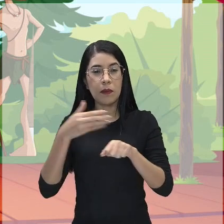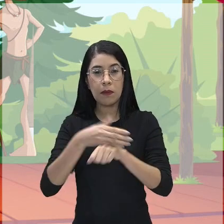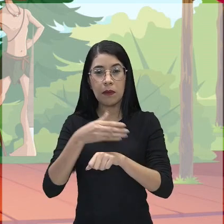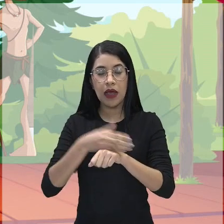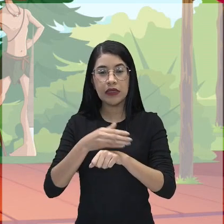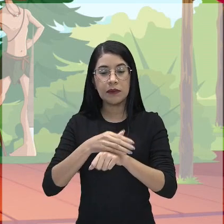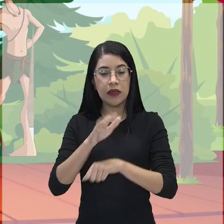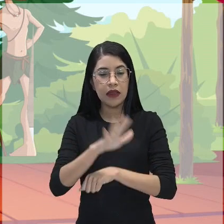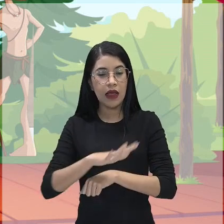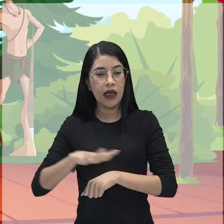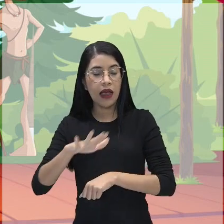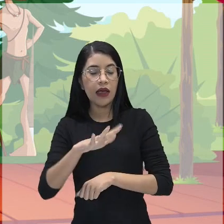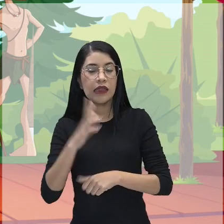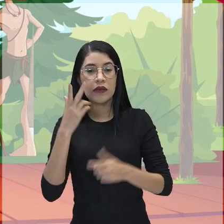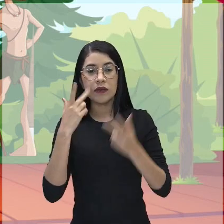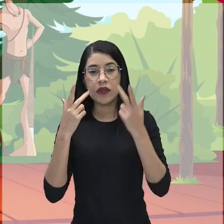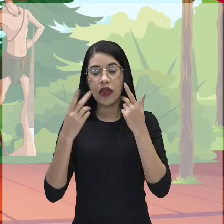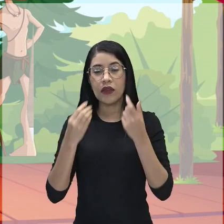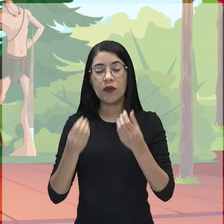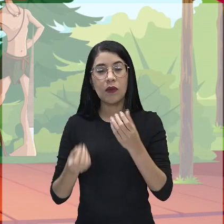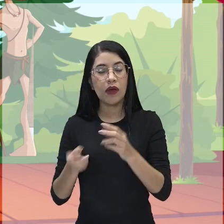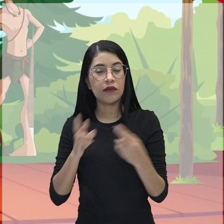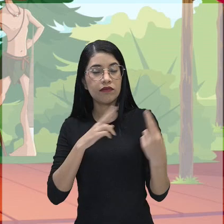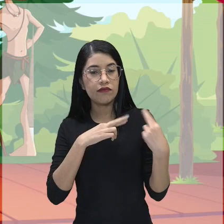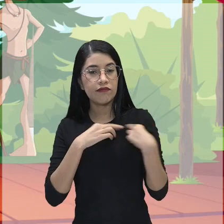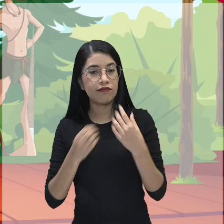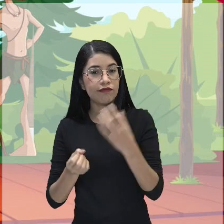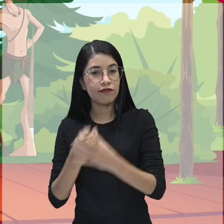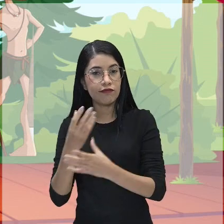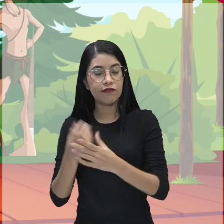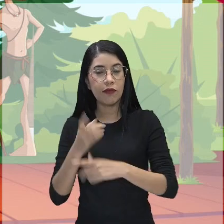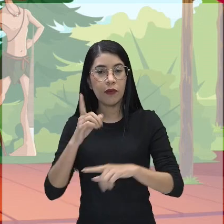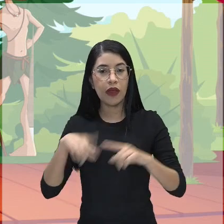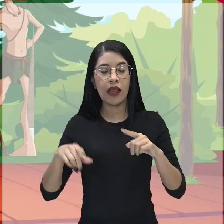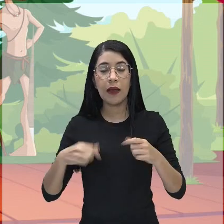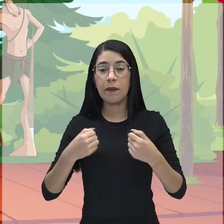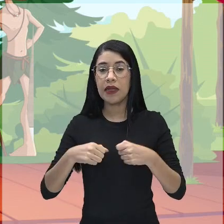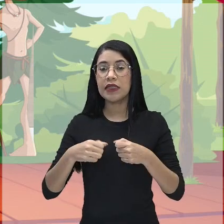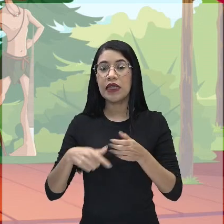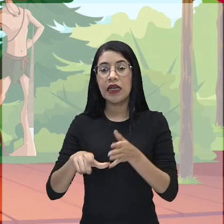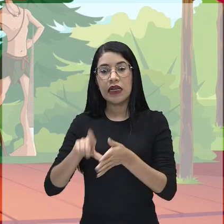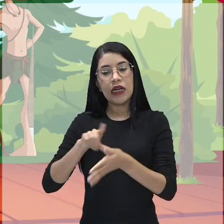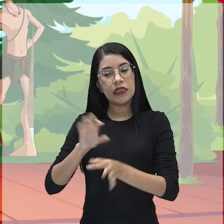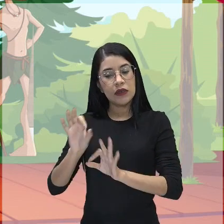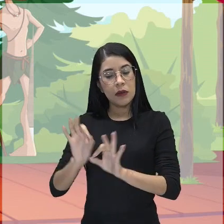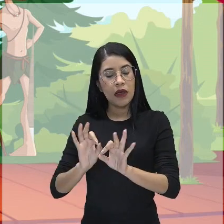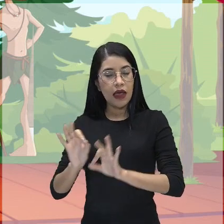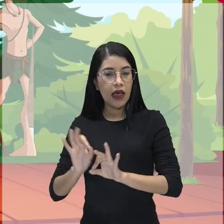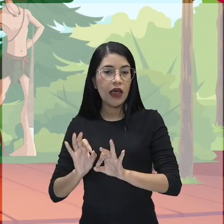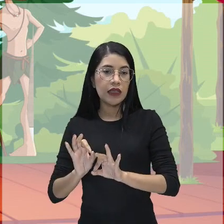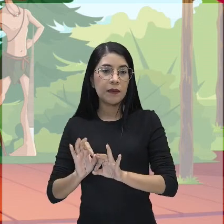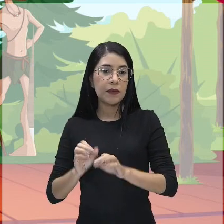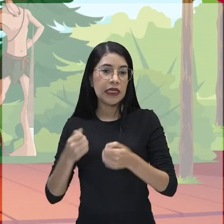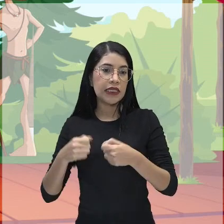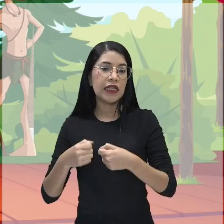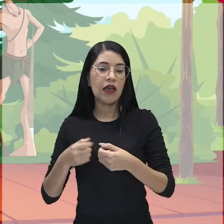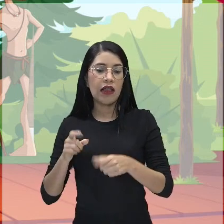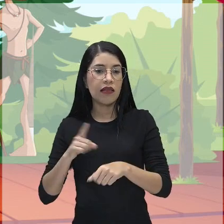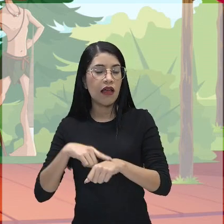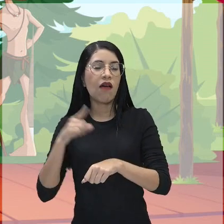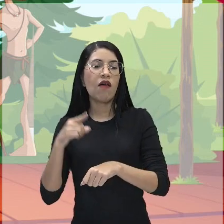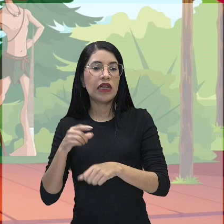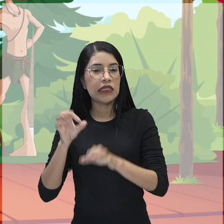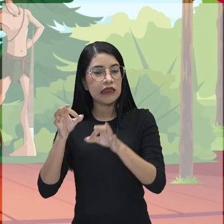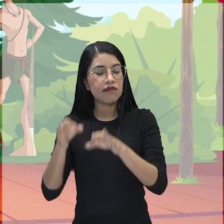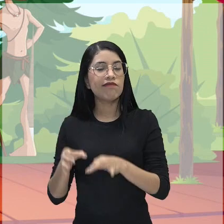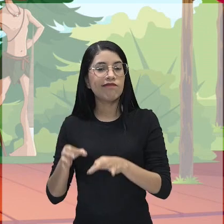são responsáveis para criar esses adereços, eles têm que estar muito bem preparados, eles têm que saber que vai funcionar, certo?